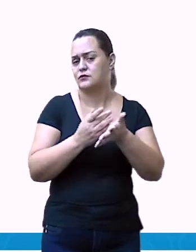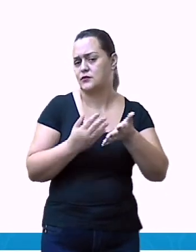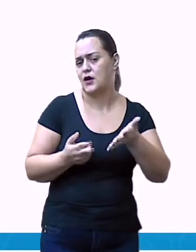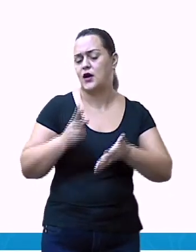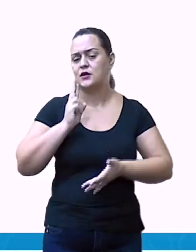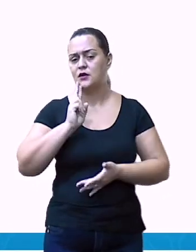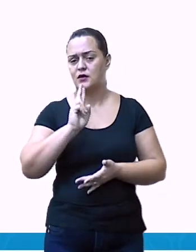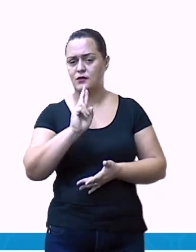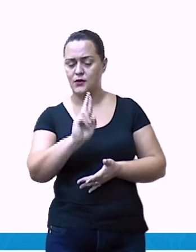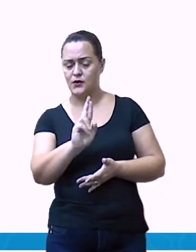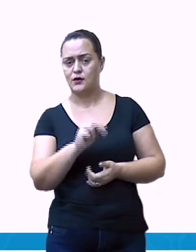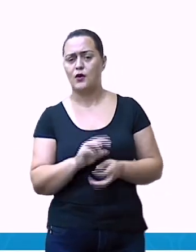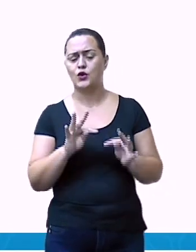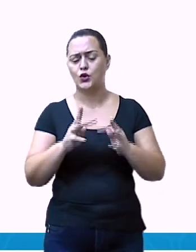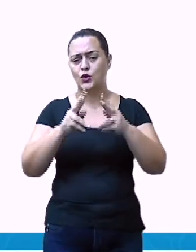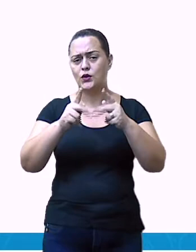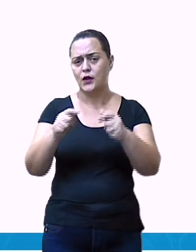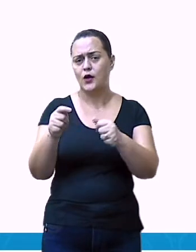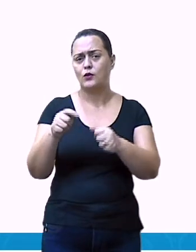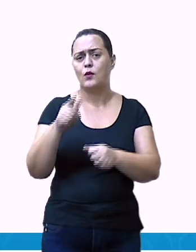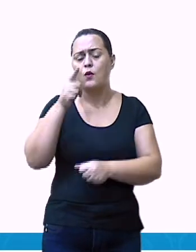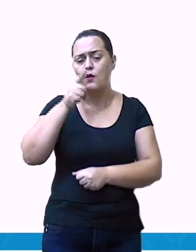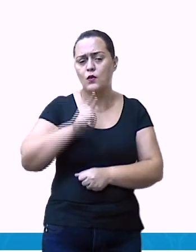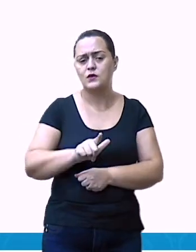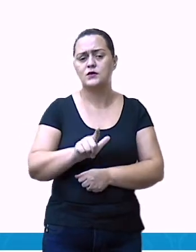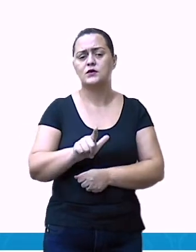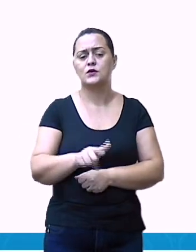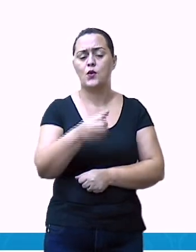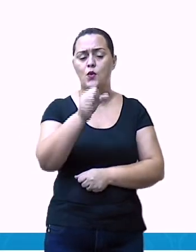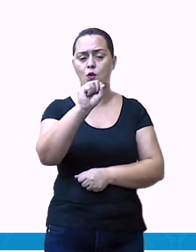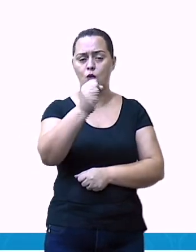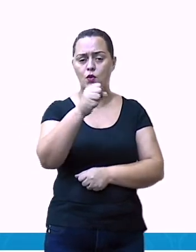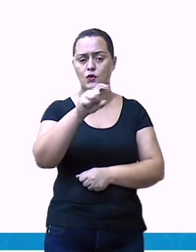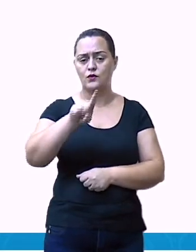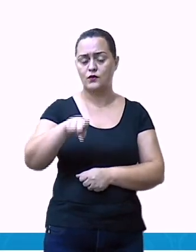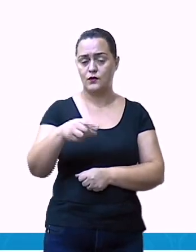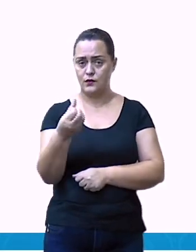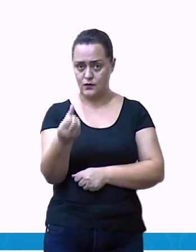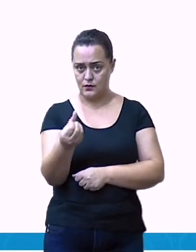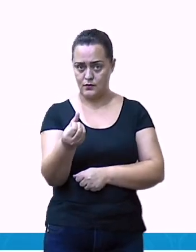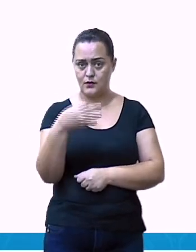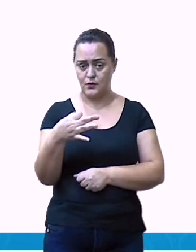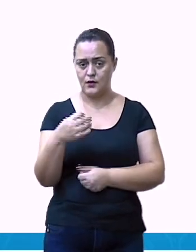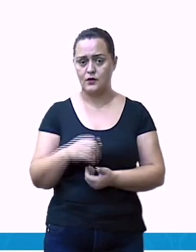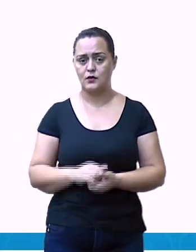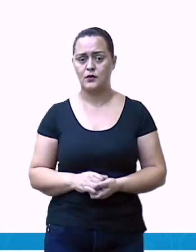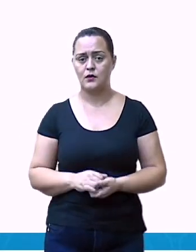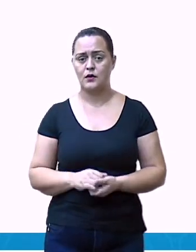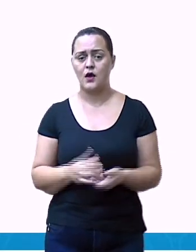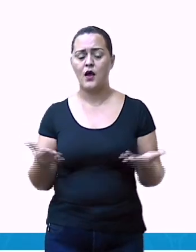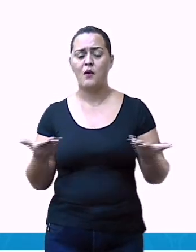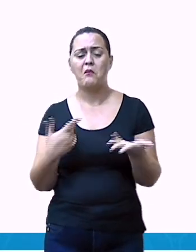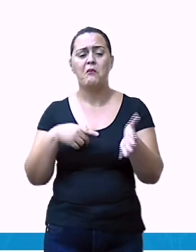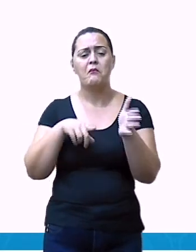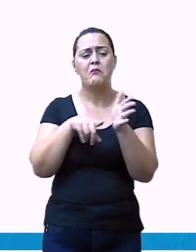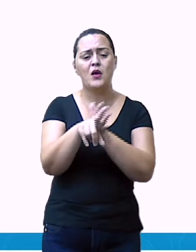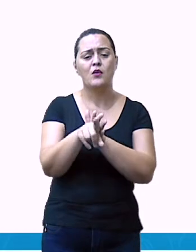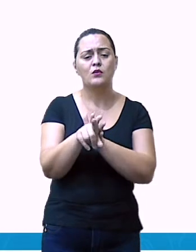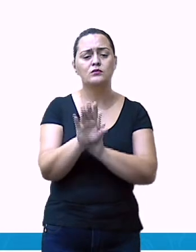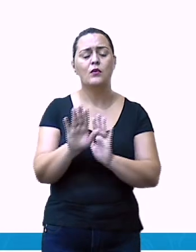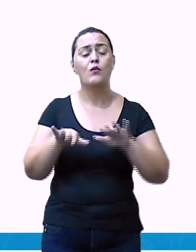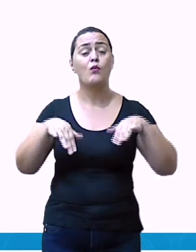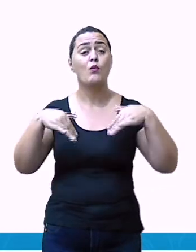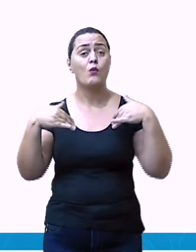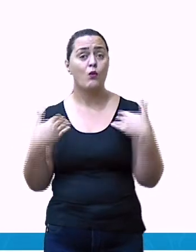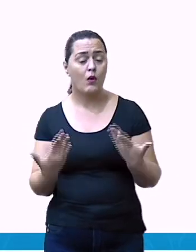8,6. Certo? Então, a primeira coisa que a gente vai fazer agora é pegar o total da prova, da atividade, que era 10,